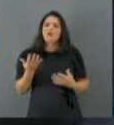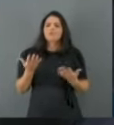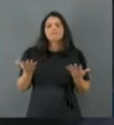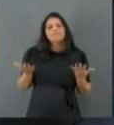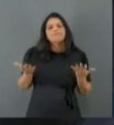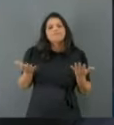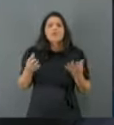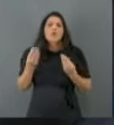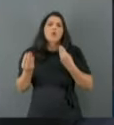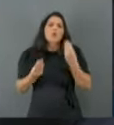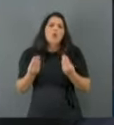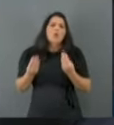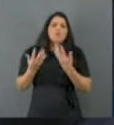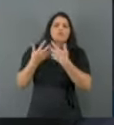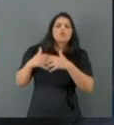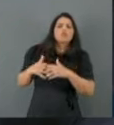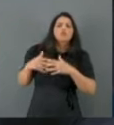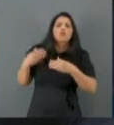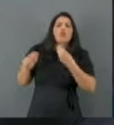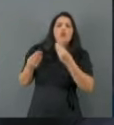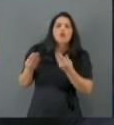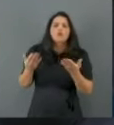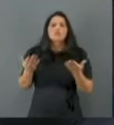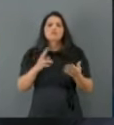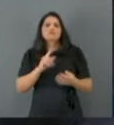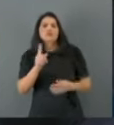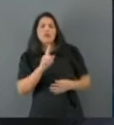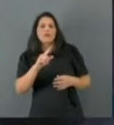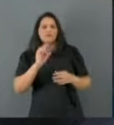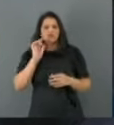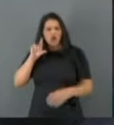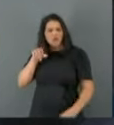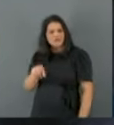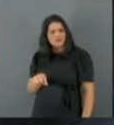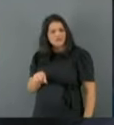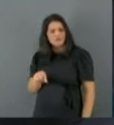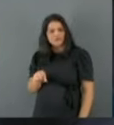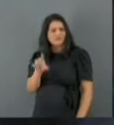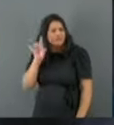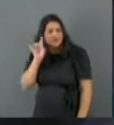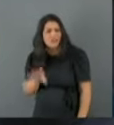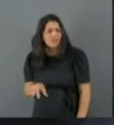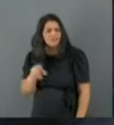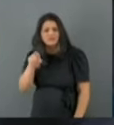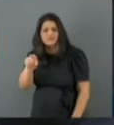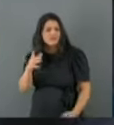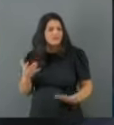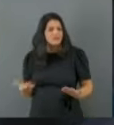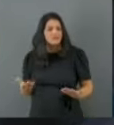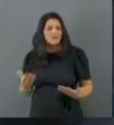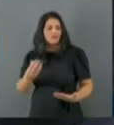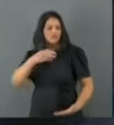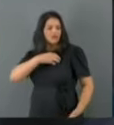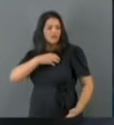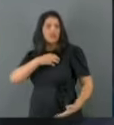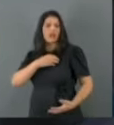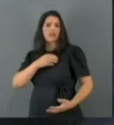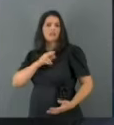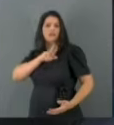isso funciona, como não funciona, mas não pode se resumir a política de segurança pública à colocação de